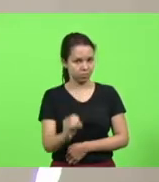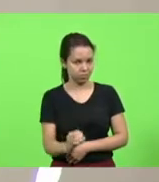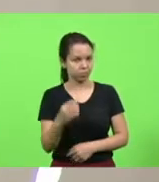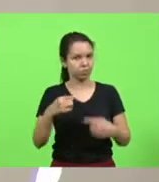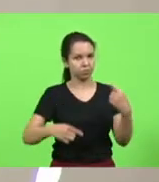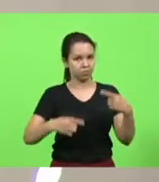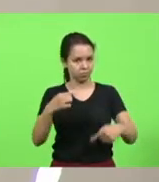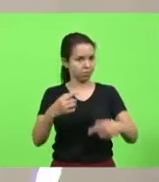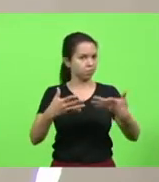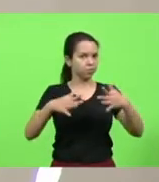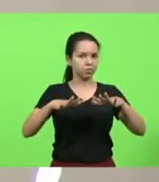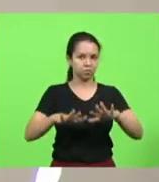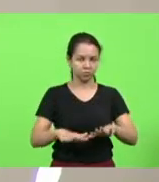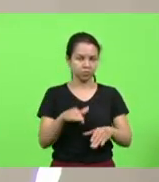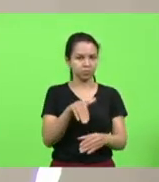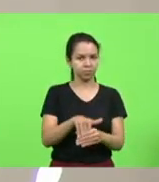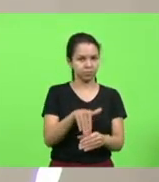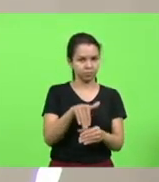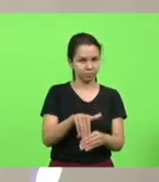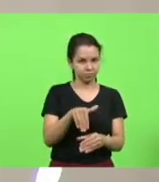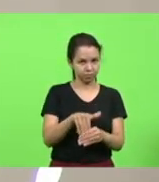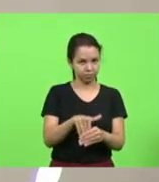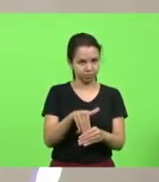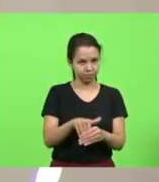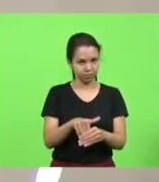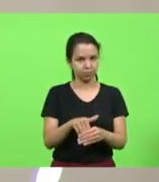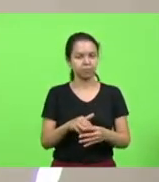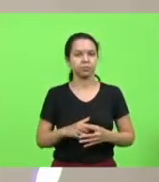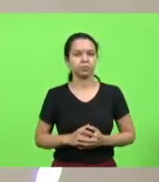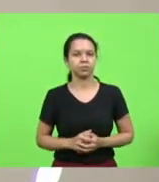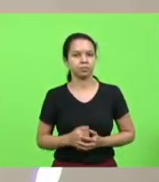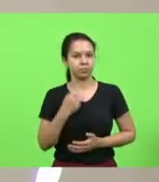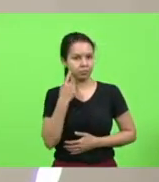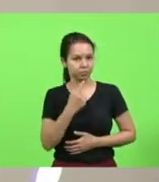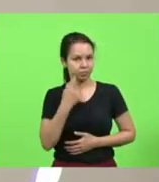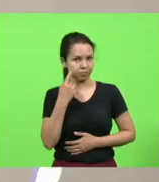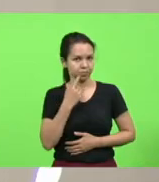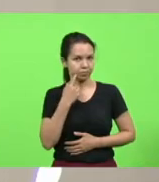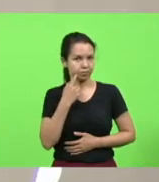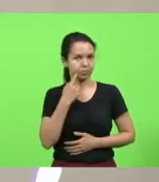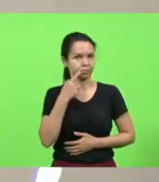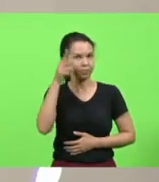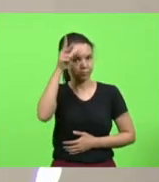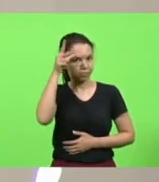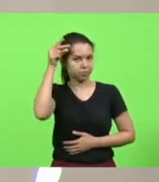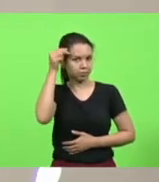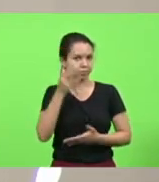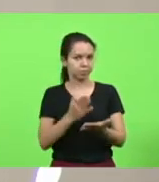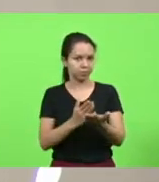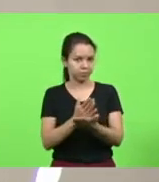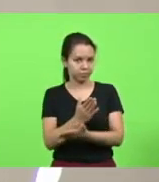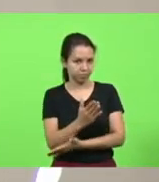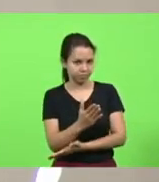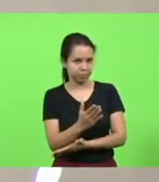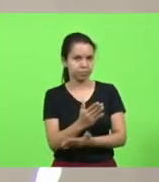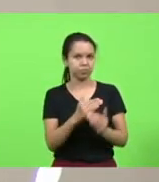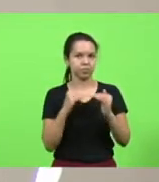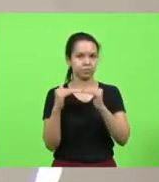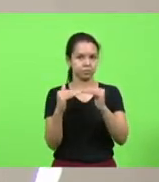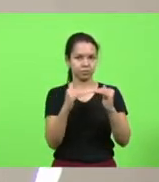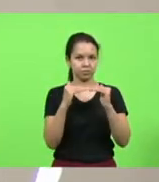quem queira discutir em votação, com o voto favorável da deputada Dirce Ederscheidt, aprovado por unanimidade.